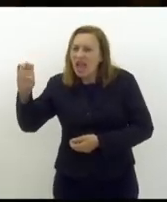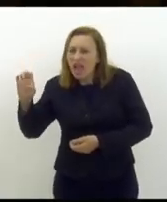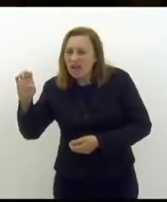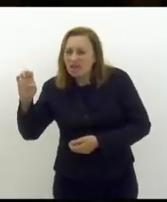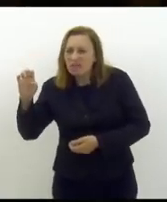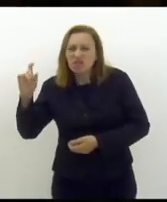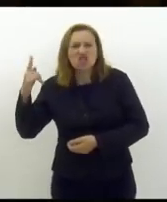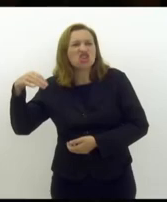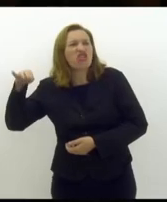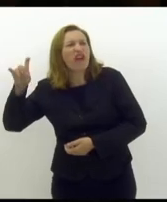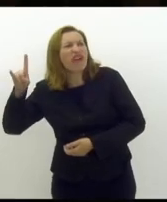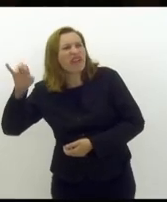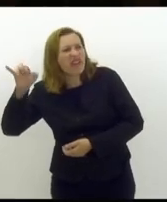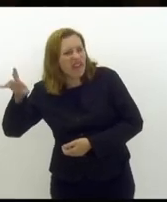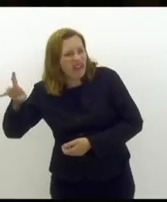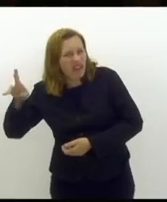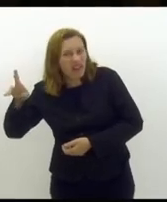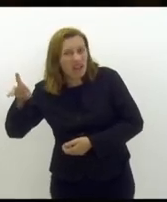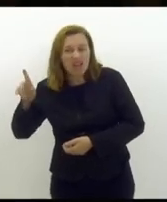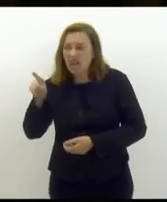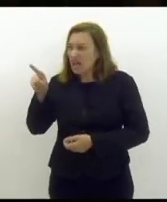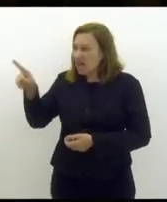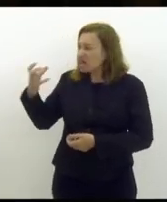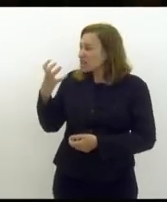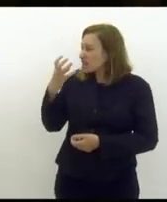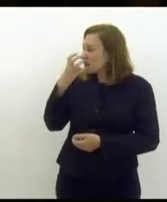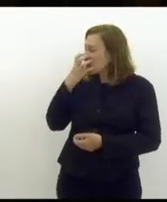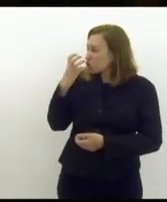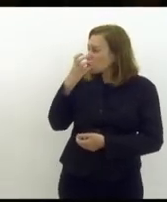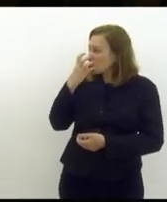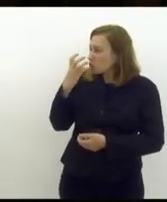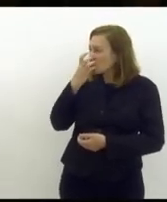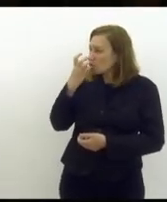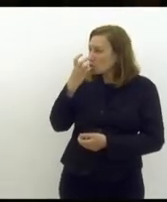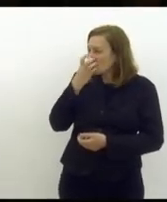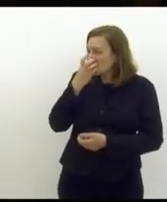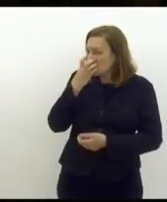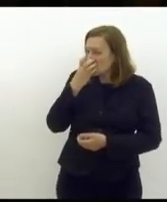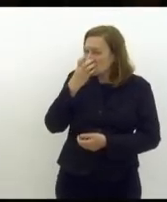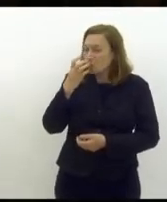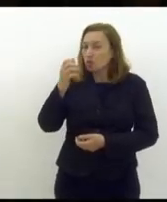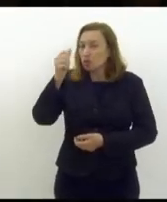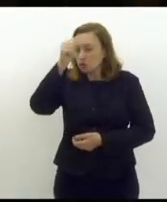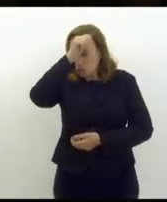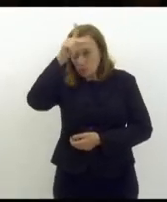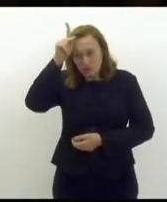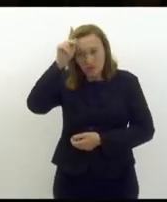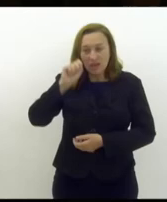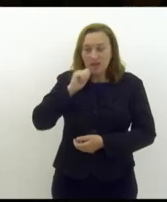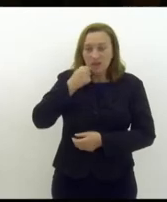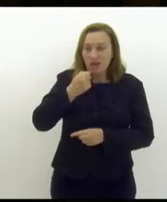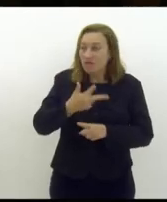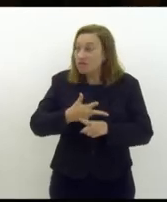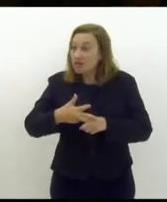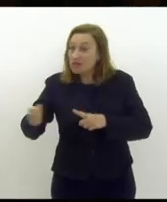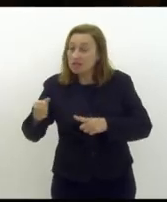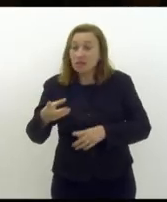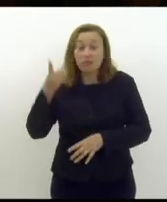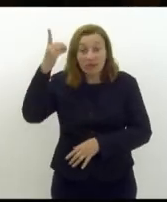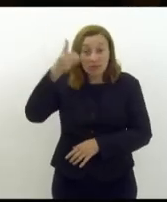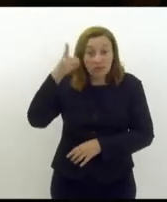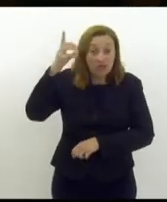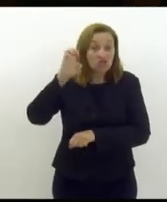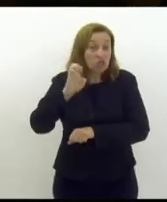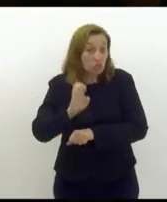esse cidadão cachorrinho do prefeito Eduardo Paes venceu a eleição para Deputado